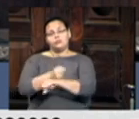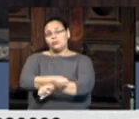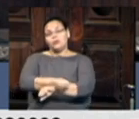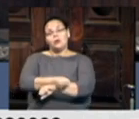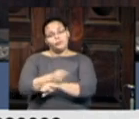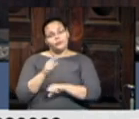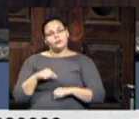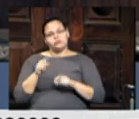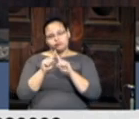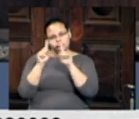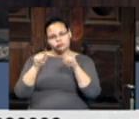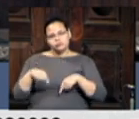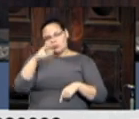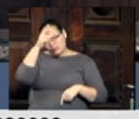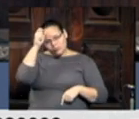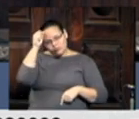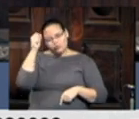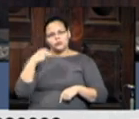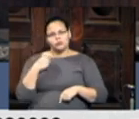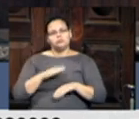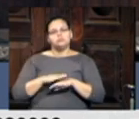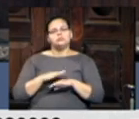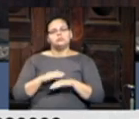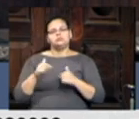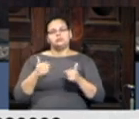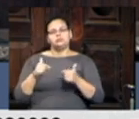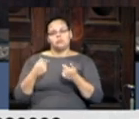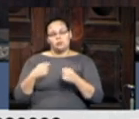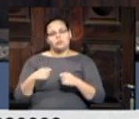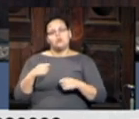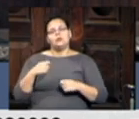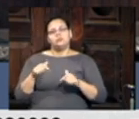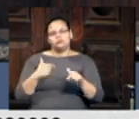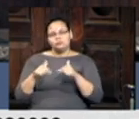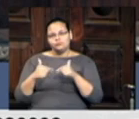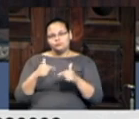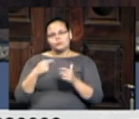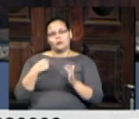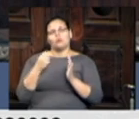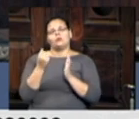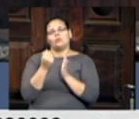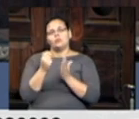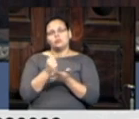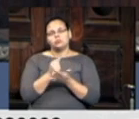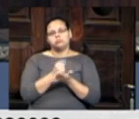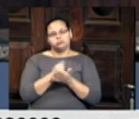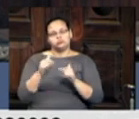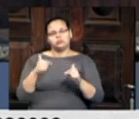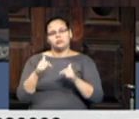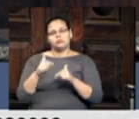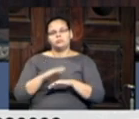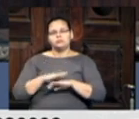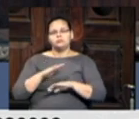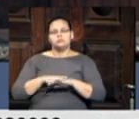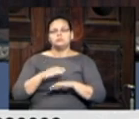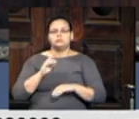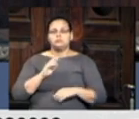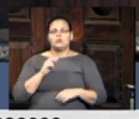sua missão. Ele faz aquilo que lhe é devido no contrato e nas relações de trabalho que ele